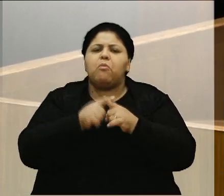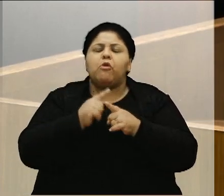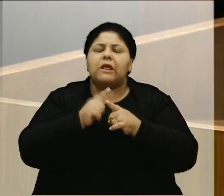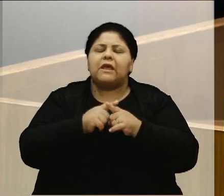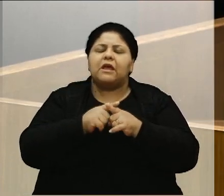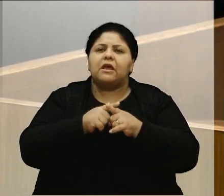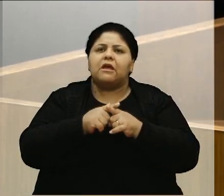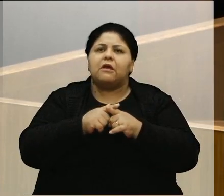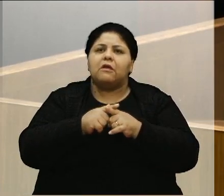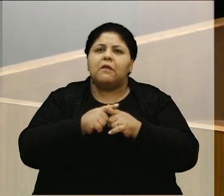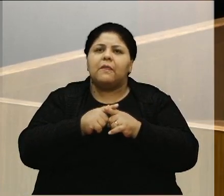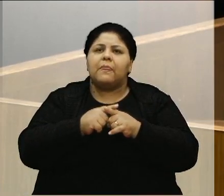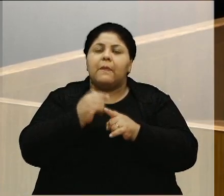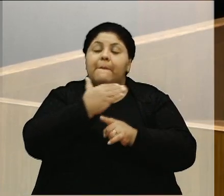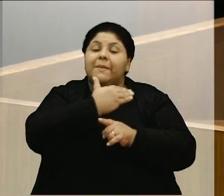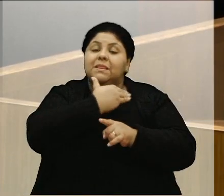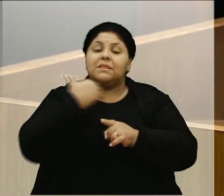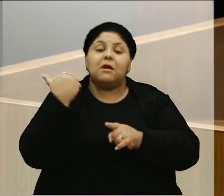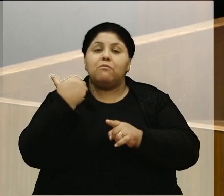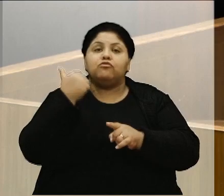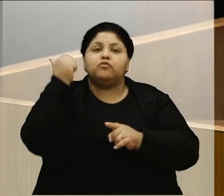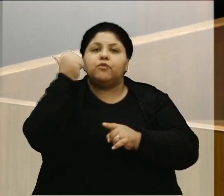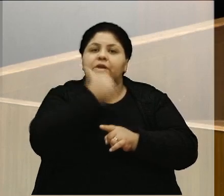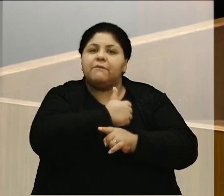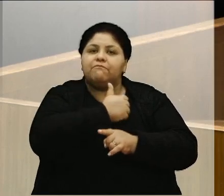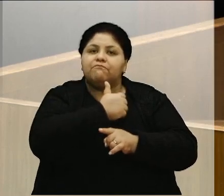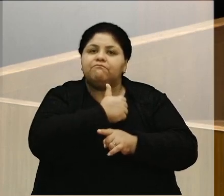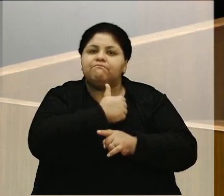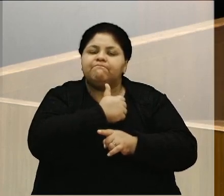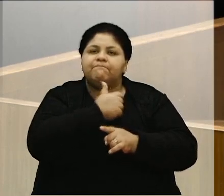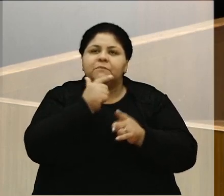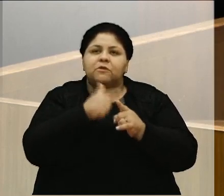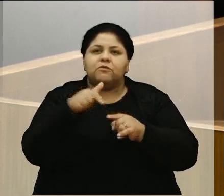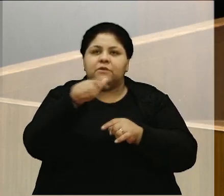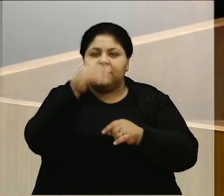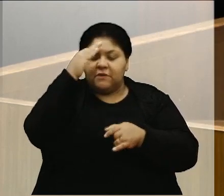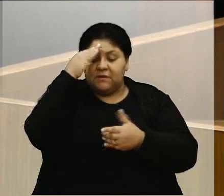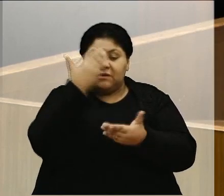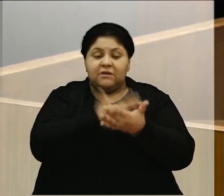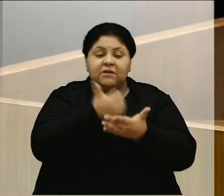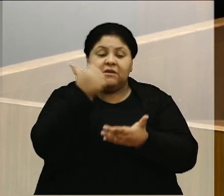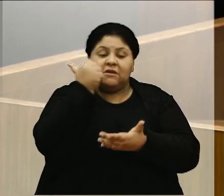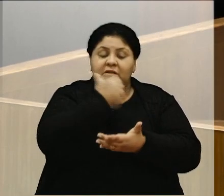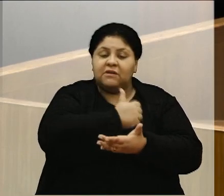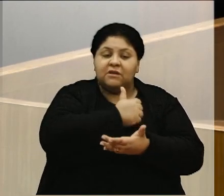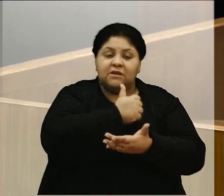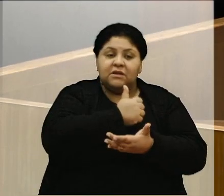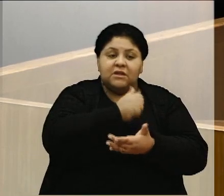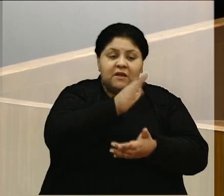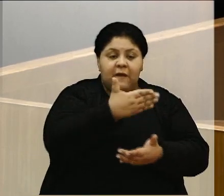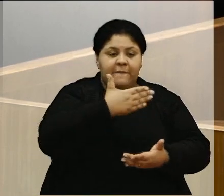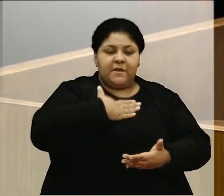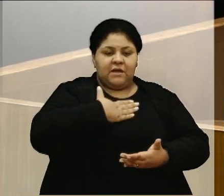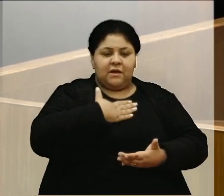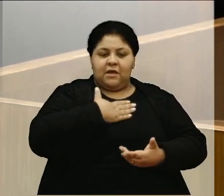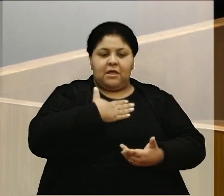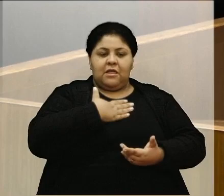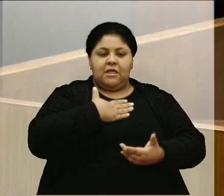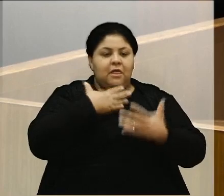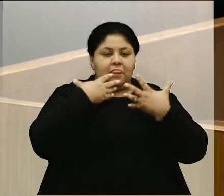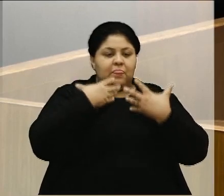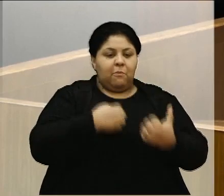ainda matamos tantas mulheres? Por que a gente acredita que a mulher, se ela não é minha, ela não pode ser de mais